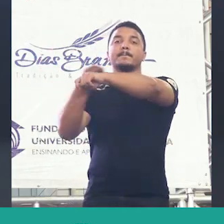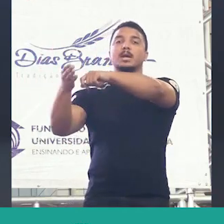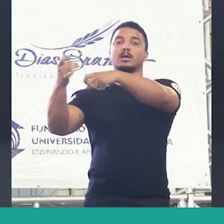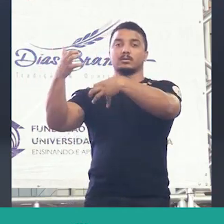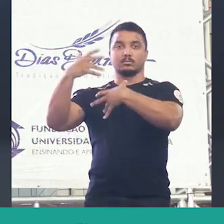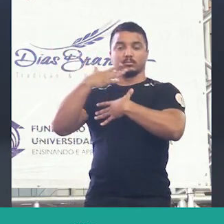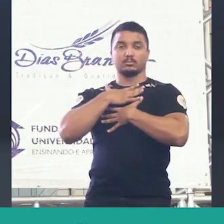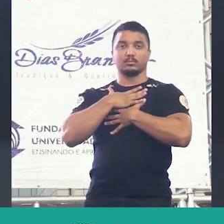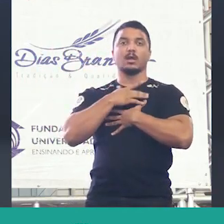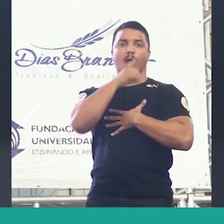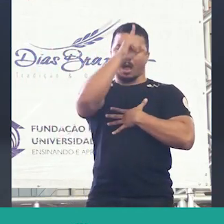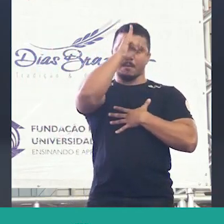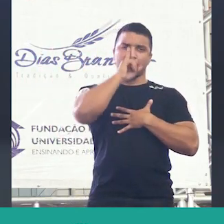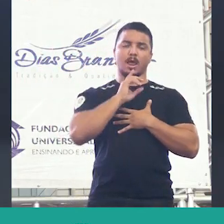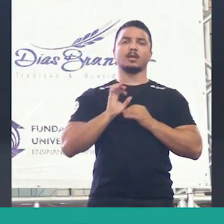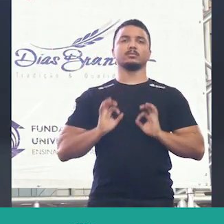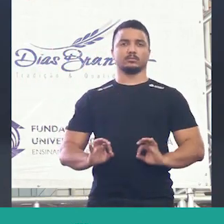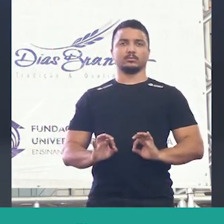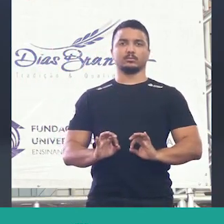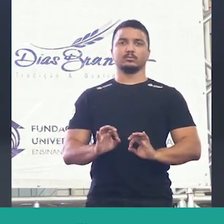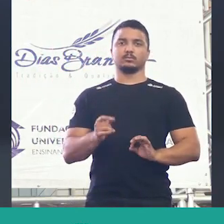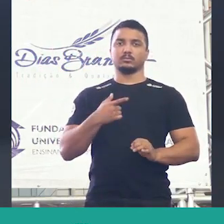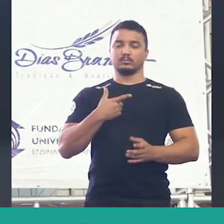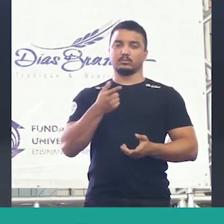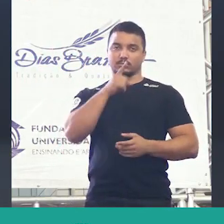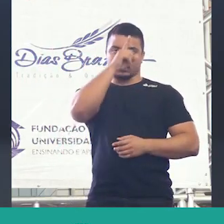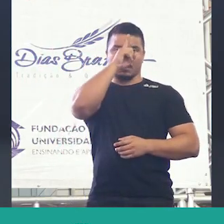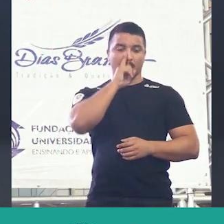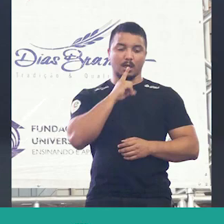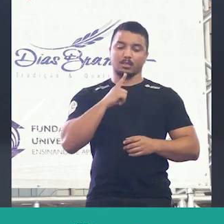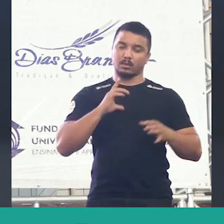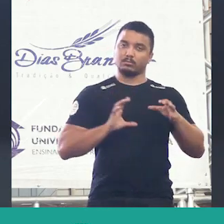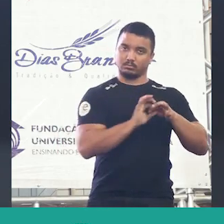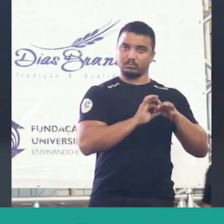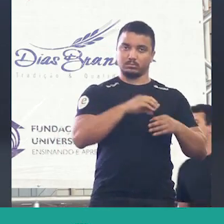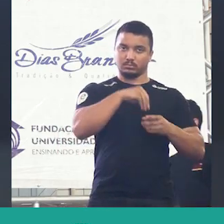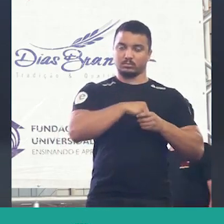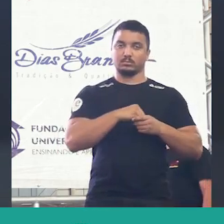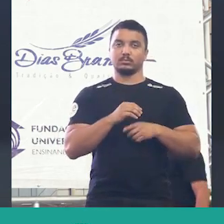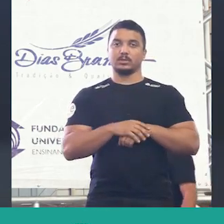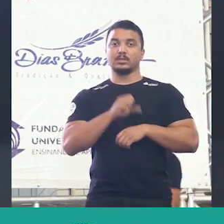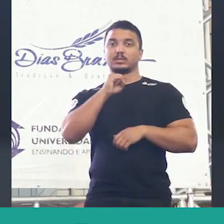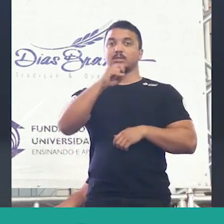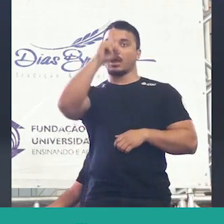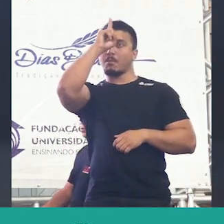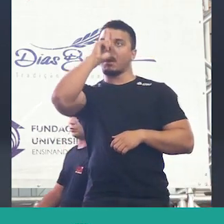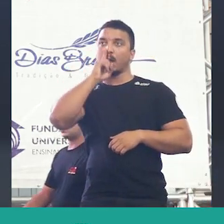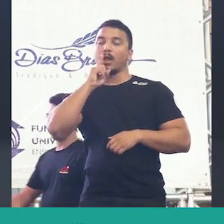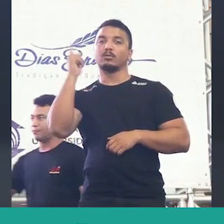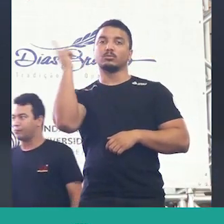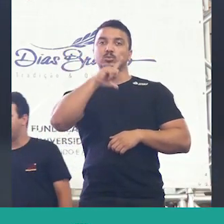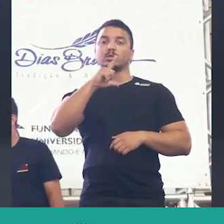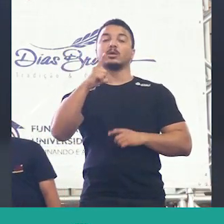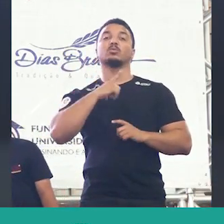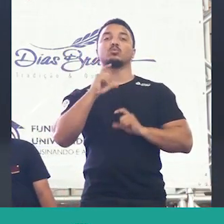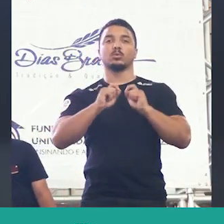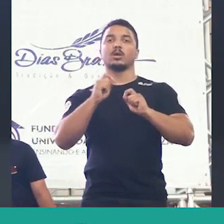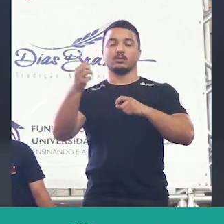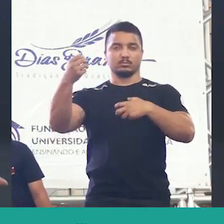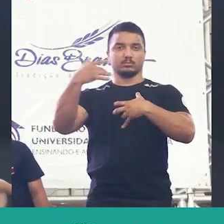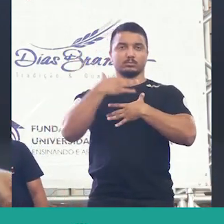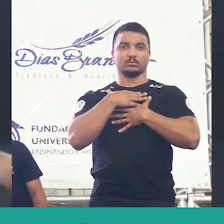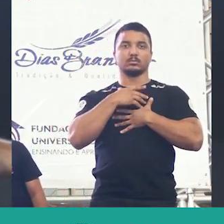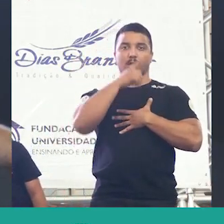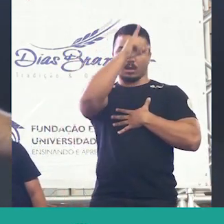branca, reflete o amarelo. Porque dentro do branco tem um amarelo. Se eu incidir luz amarela, eu vou ver